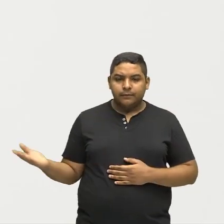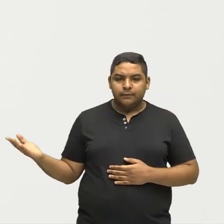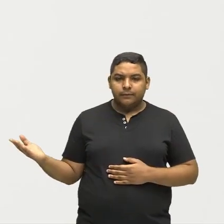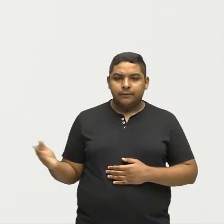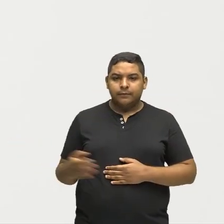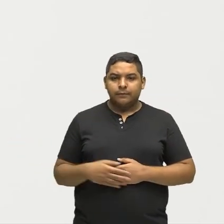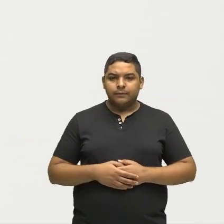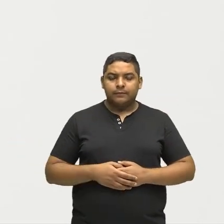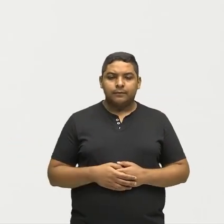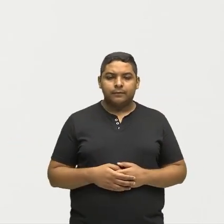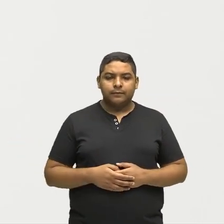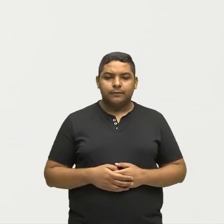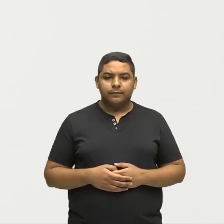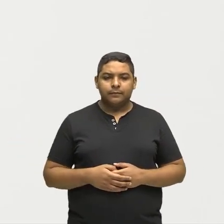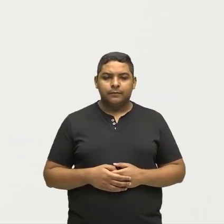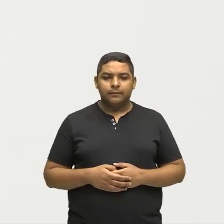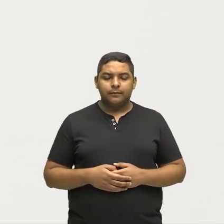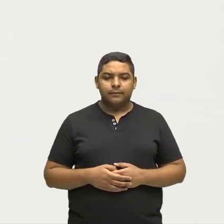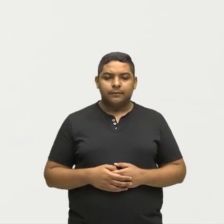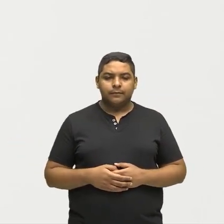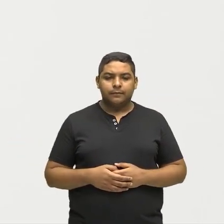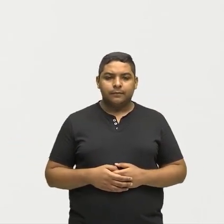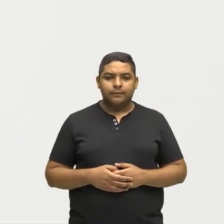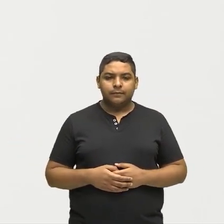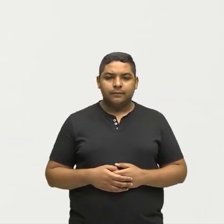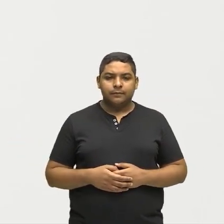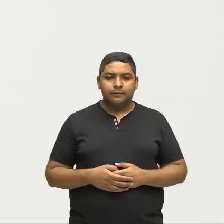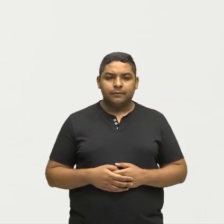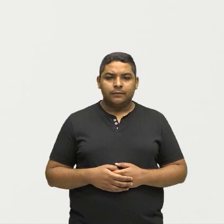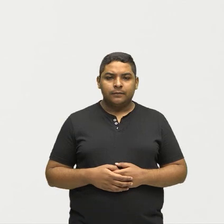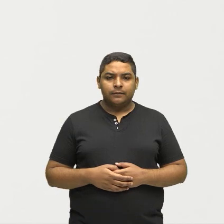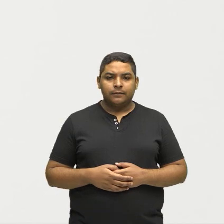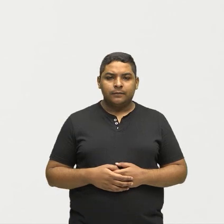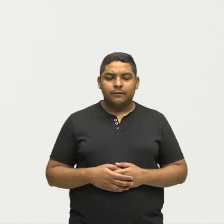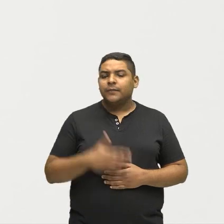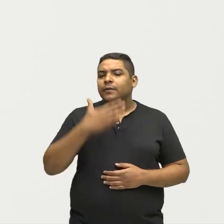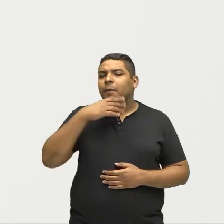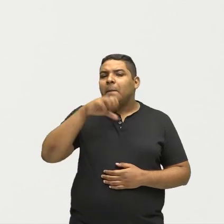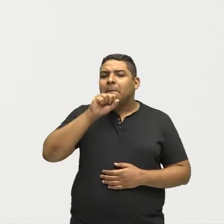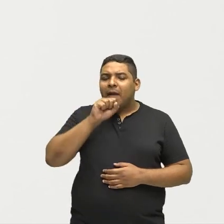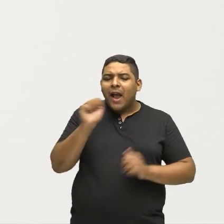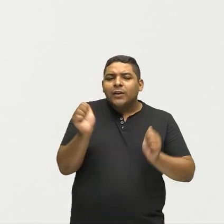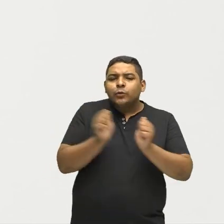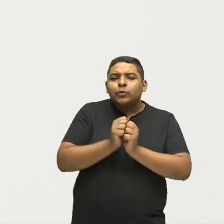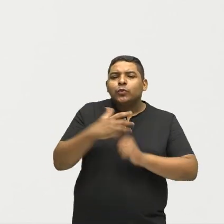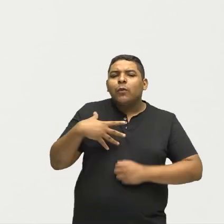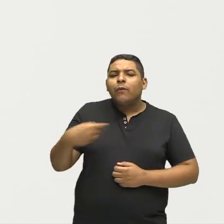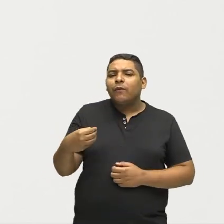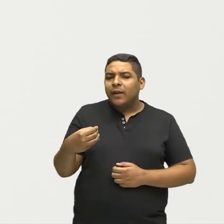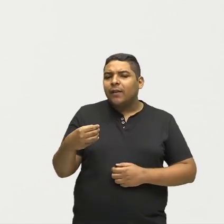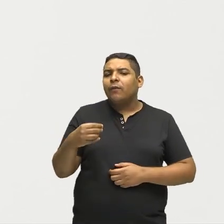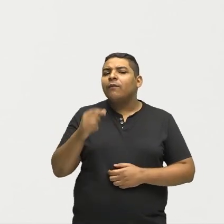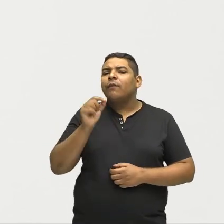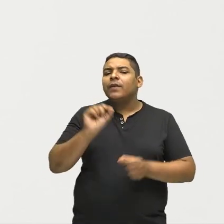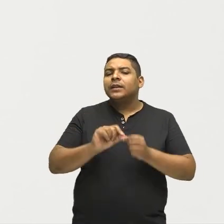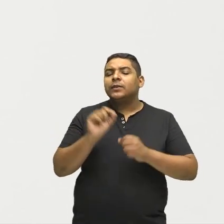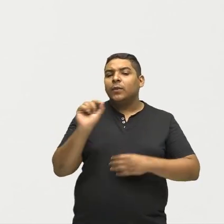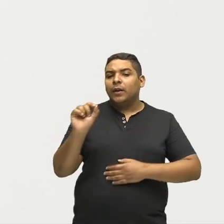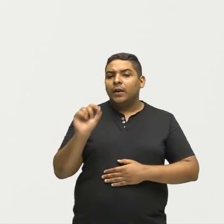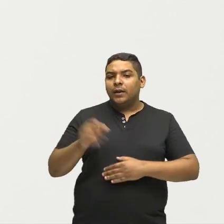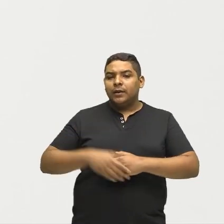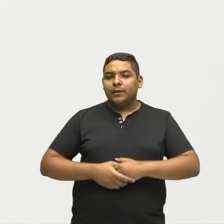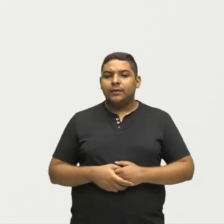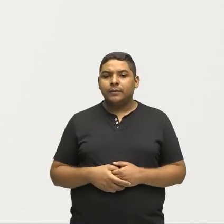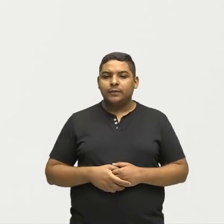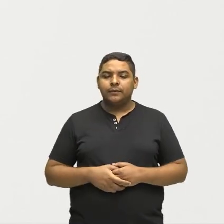Na letter B, people, they are, olha só, o que esse pai com seus filhos estão fazendo? Tá todo mundo aí no ritmo, né? No caso aqui, é